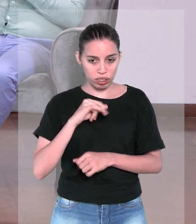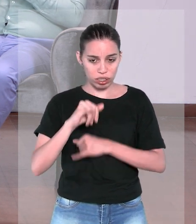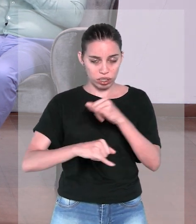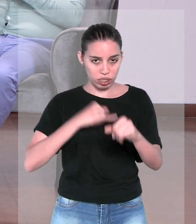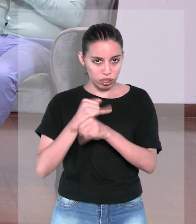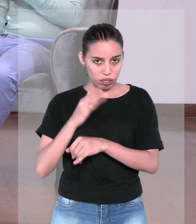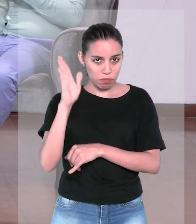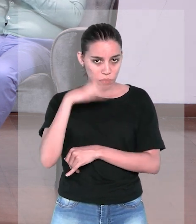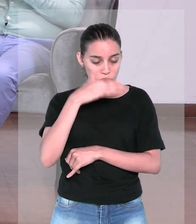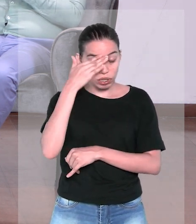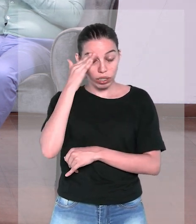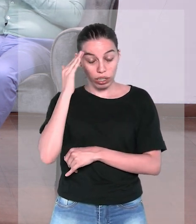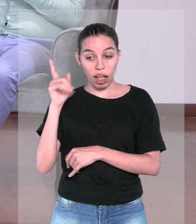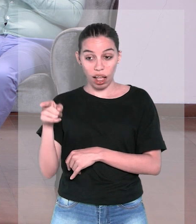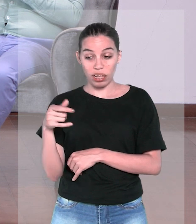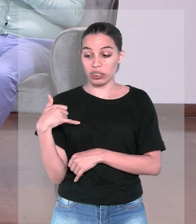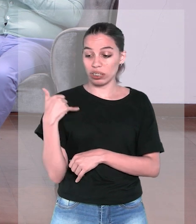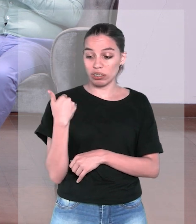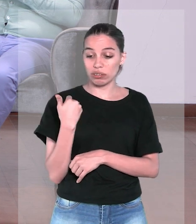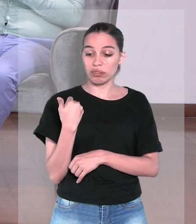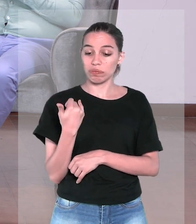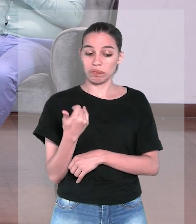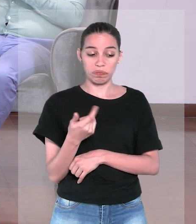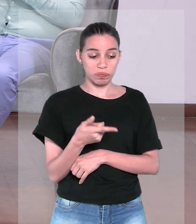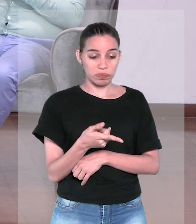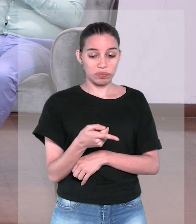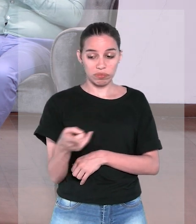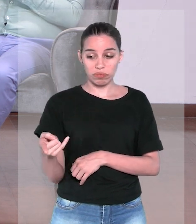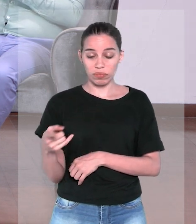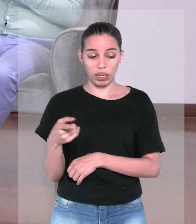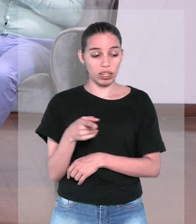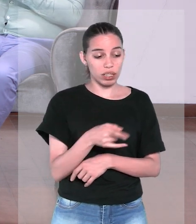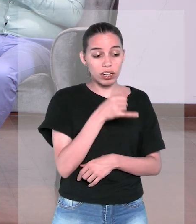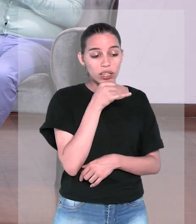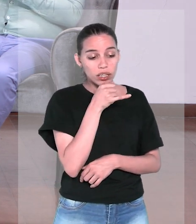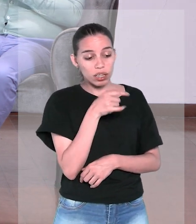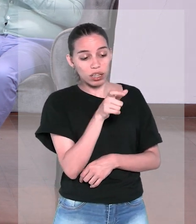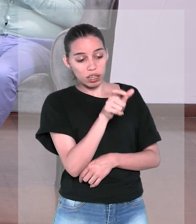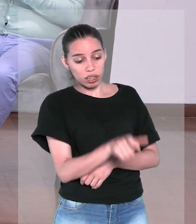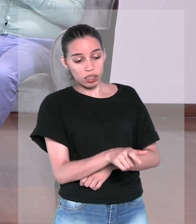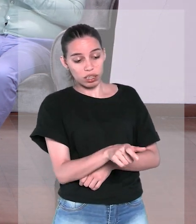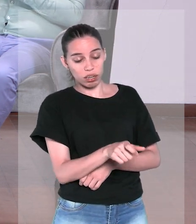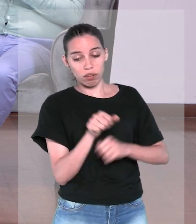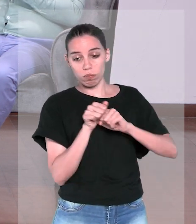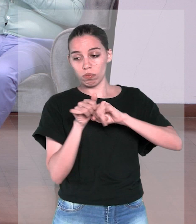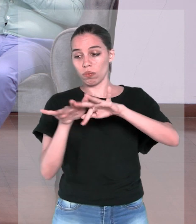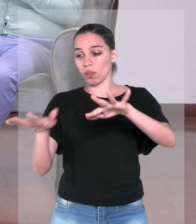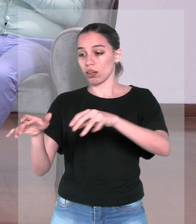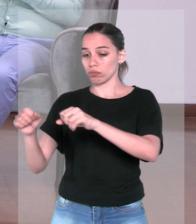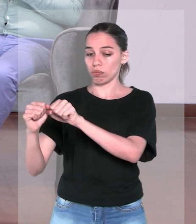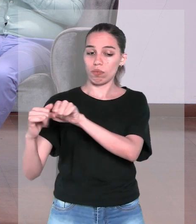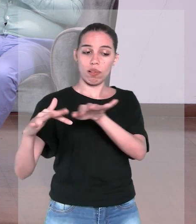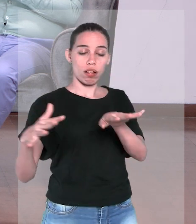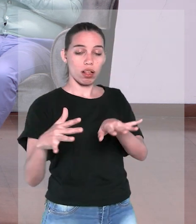contato com uma internet que era uma internet de muita violência. Então, isso me espantou, porque quem